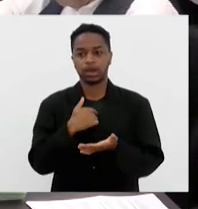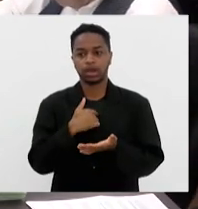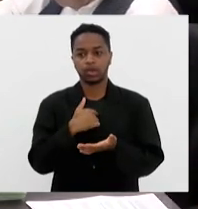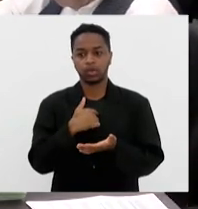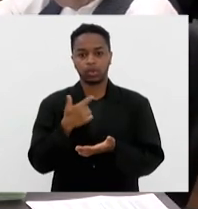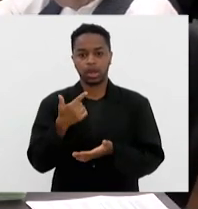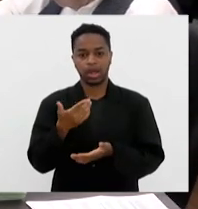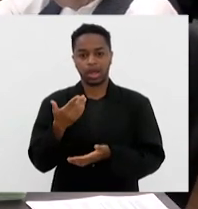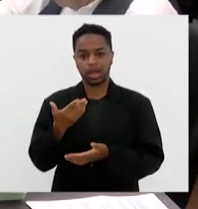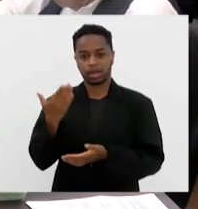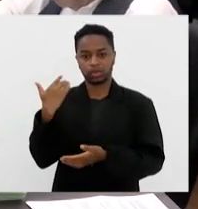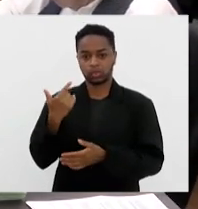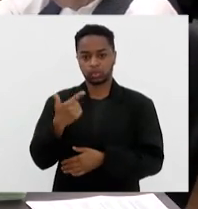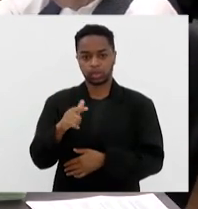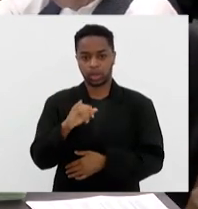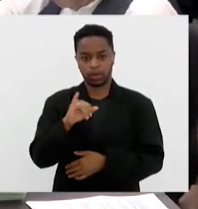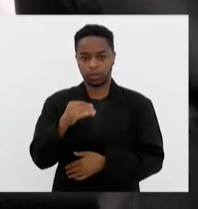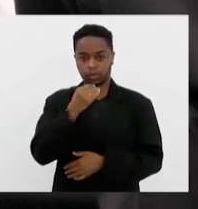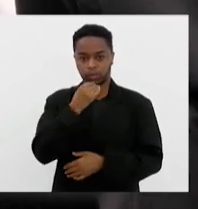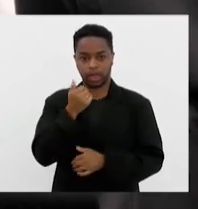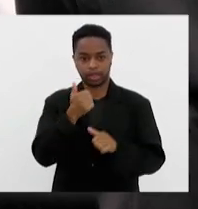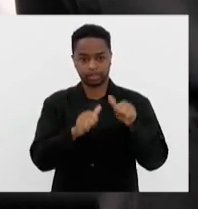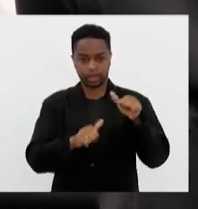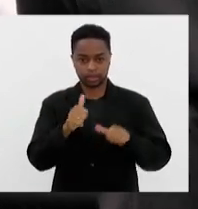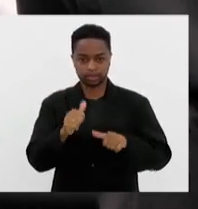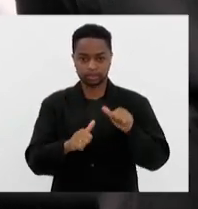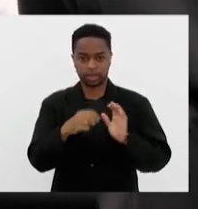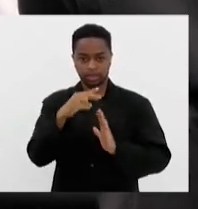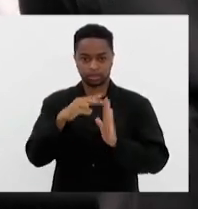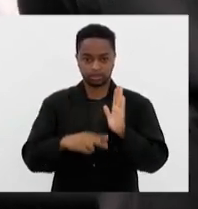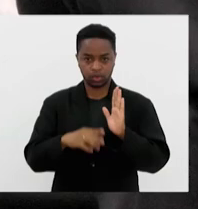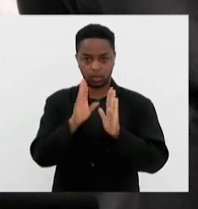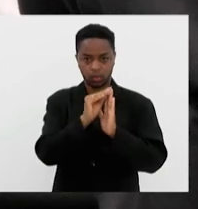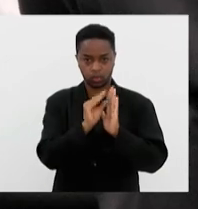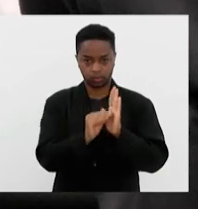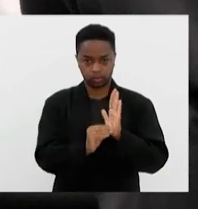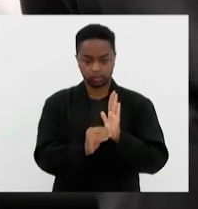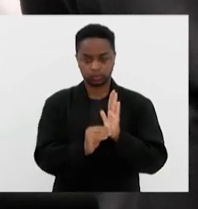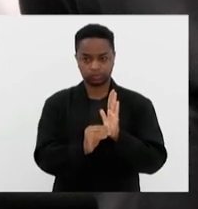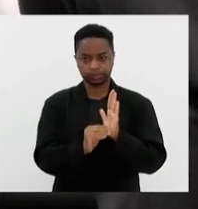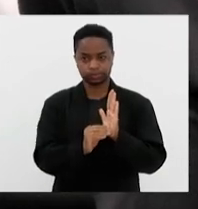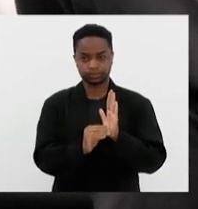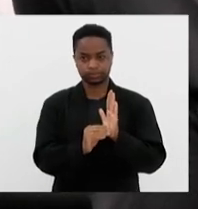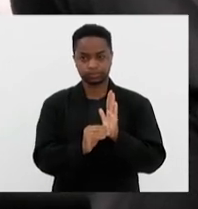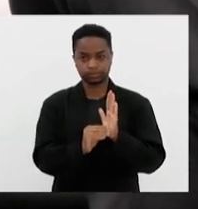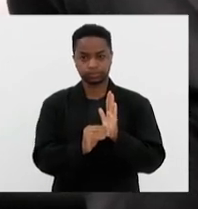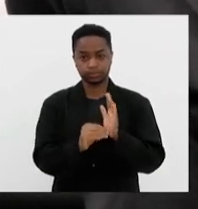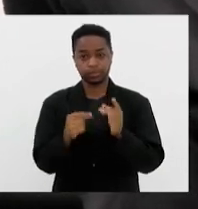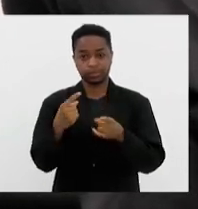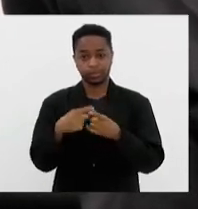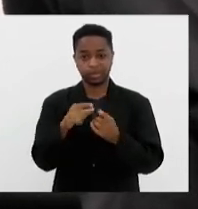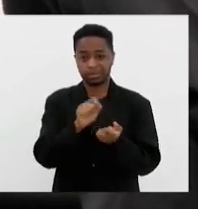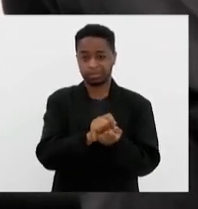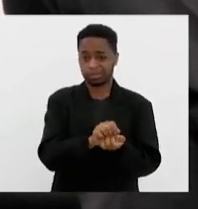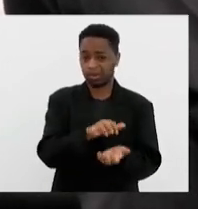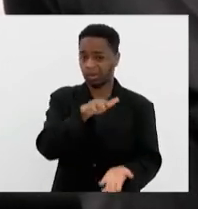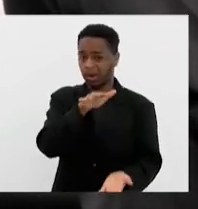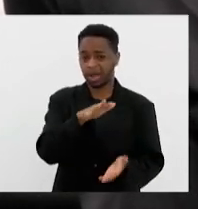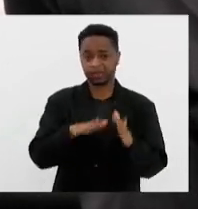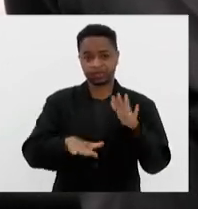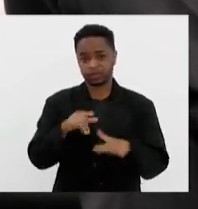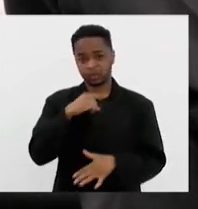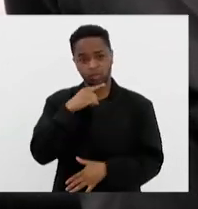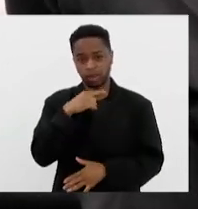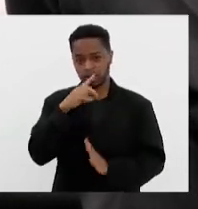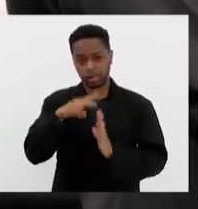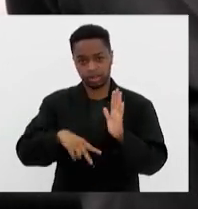a oportunidade de analisar, de ler o conteúdo do projeto, que é um volume muito grande, nem sempre a gente consegue